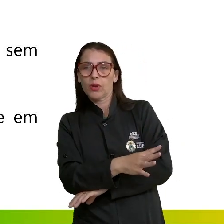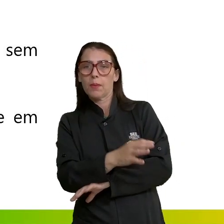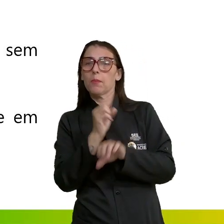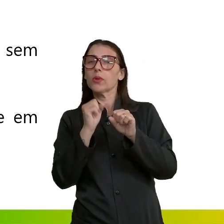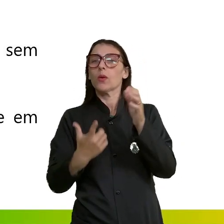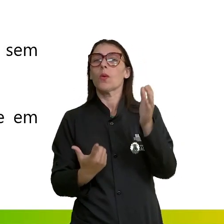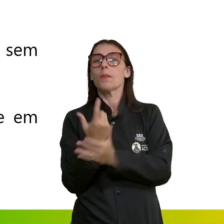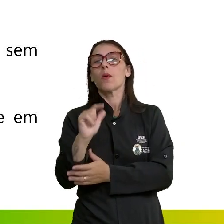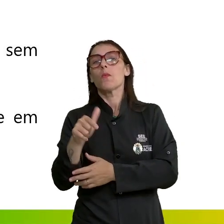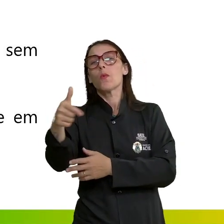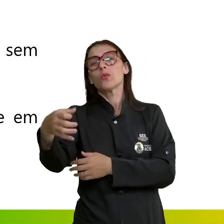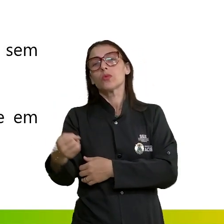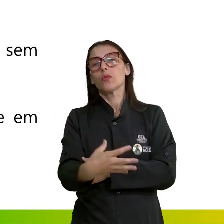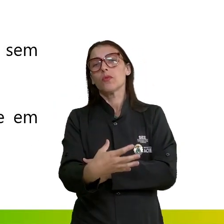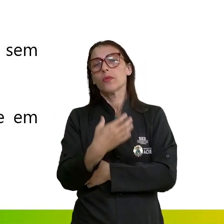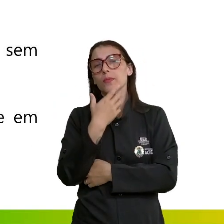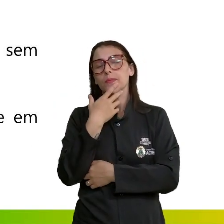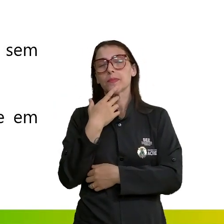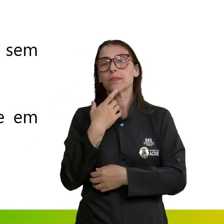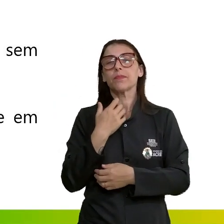poder comprar um outro aparelho.